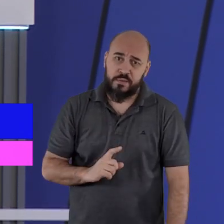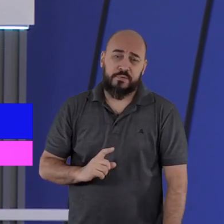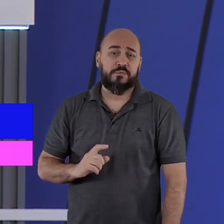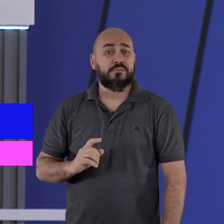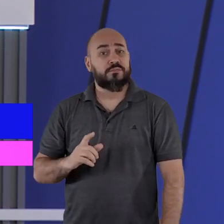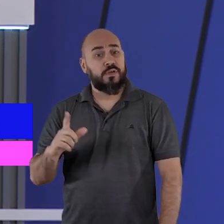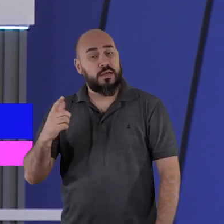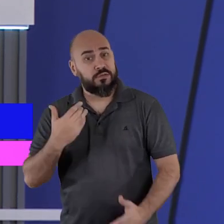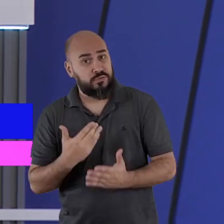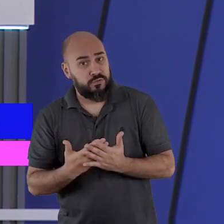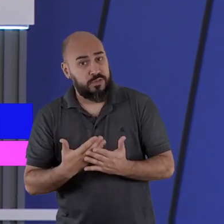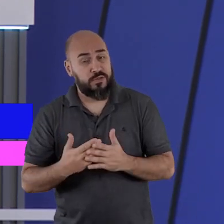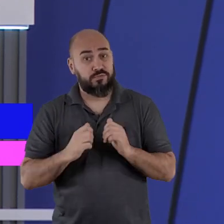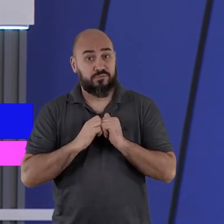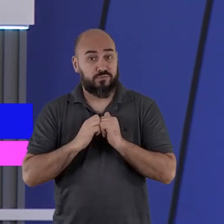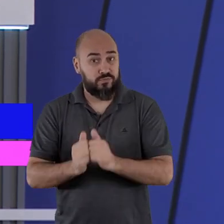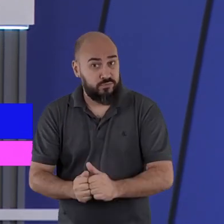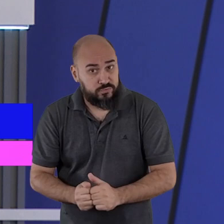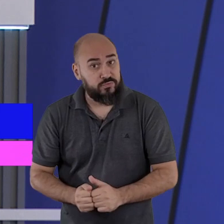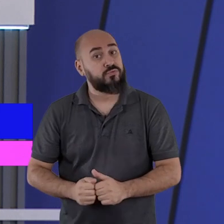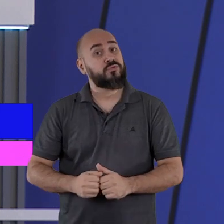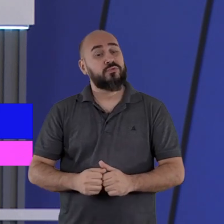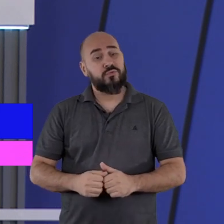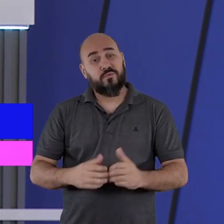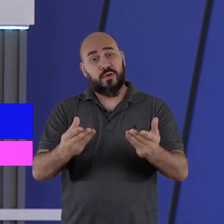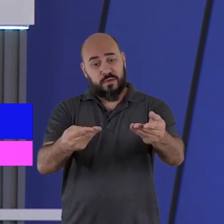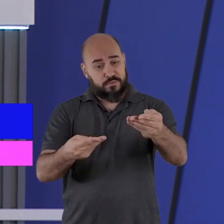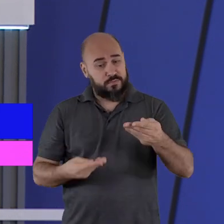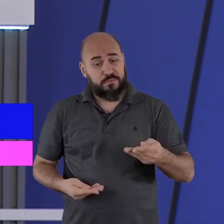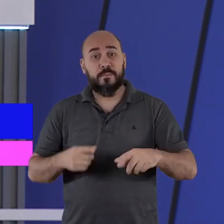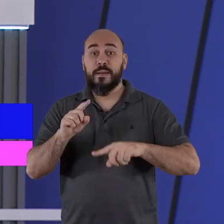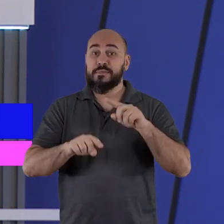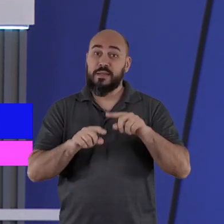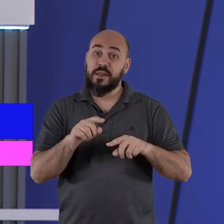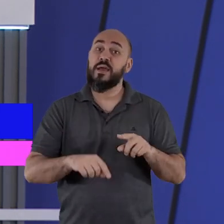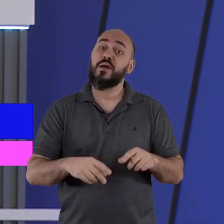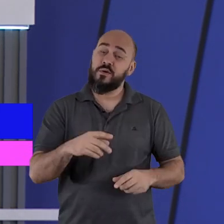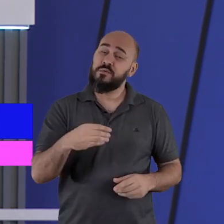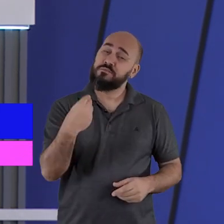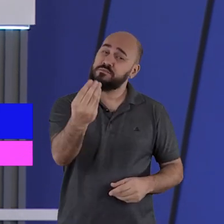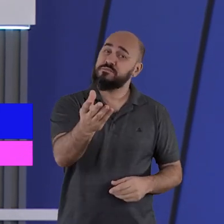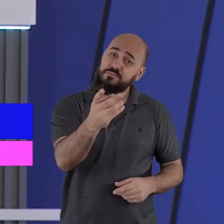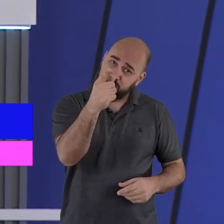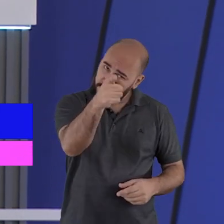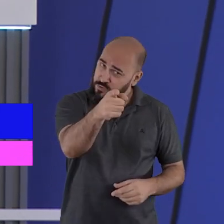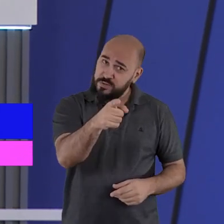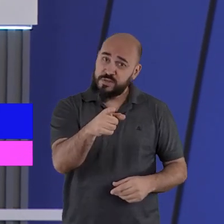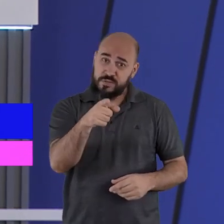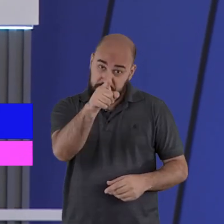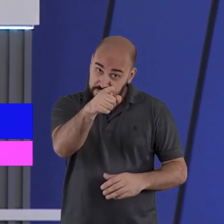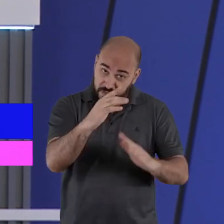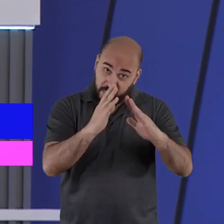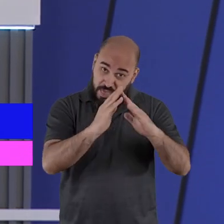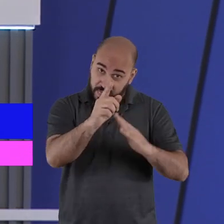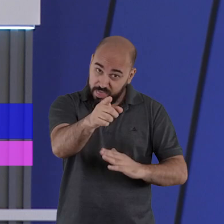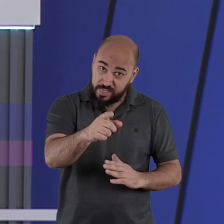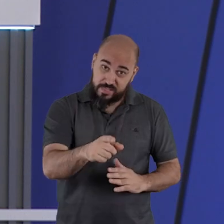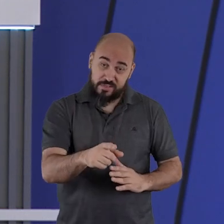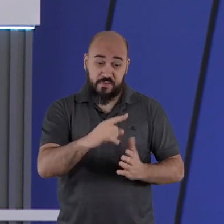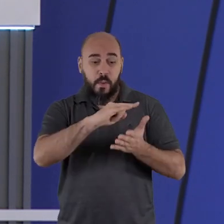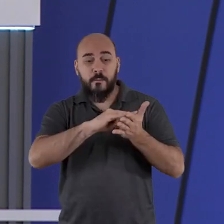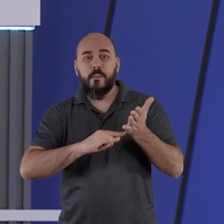escola bíblica e então você vai receber esse material aí na sua casa gratuitamente, tá bom? Não vai chegar boleto nenhum, pode